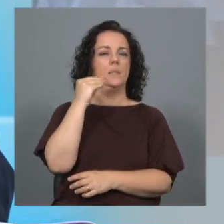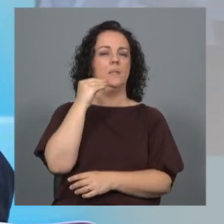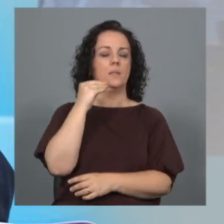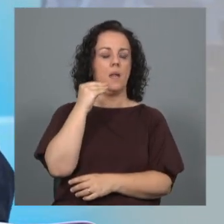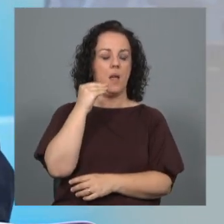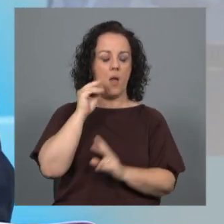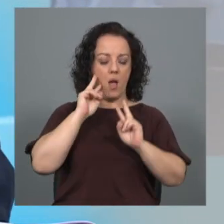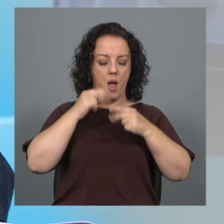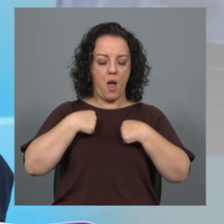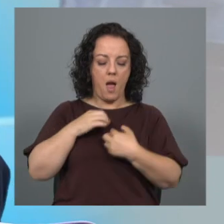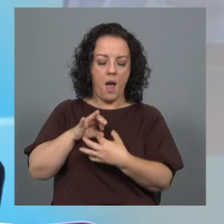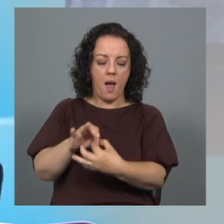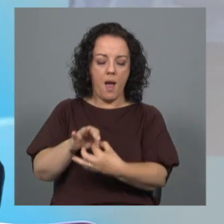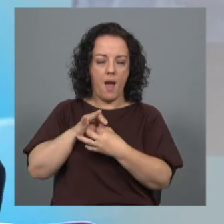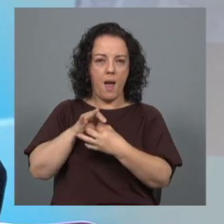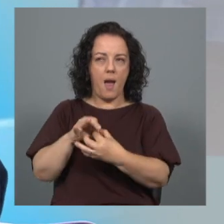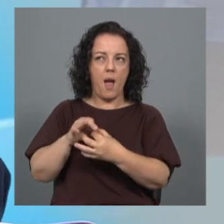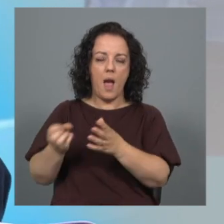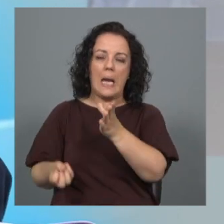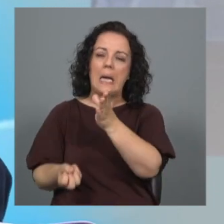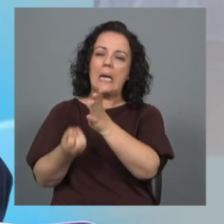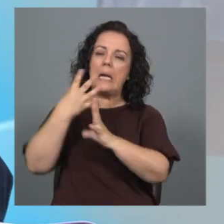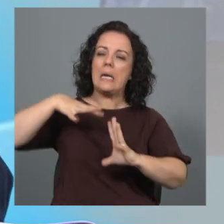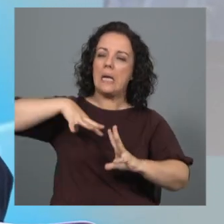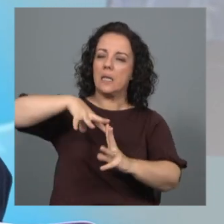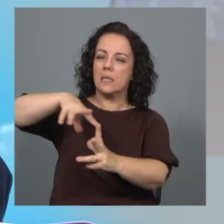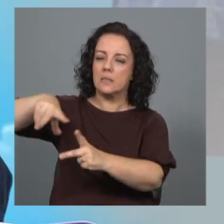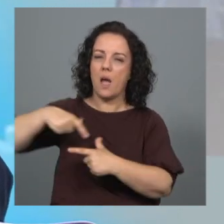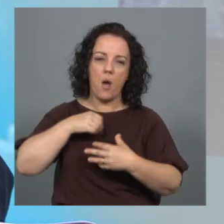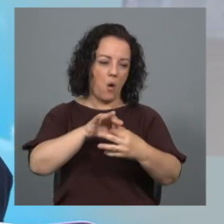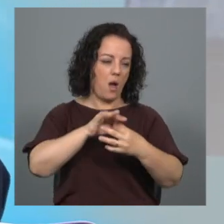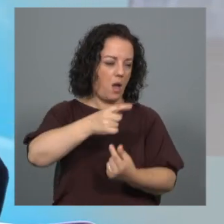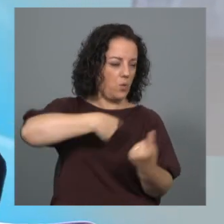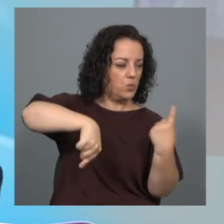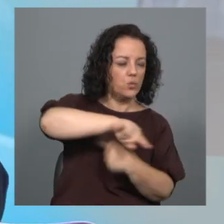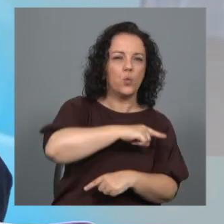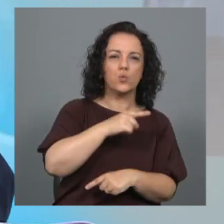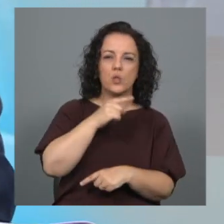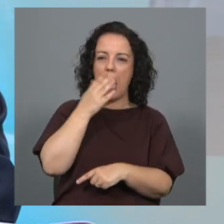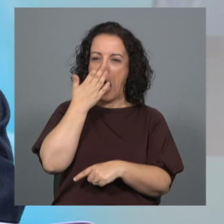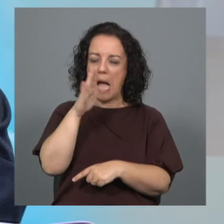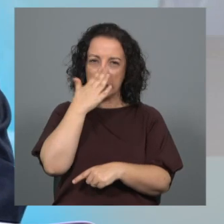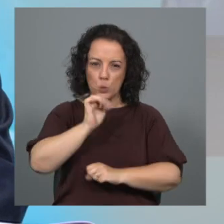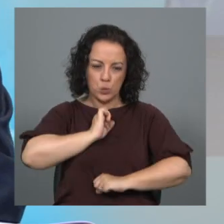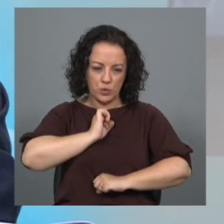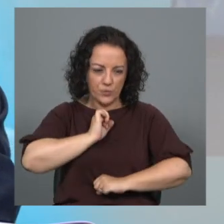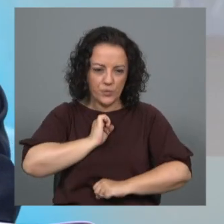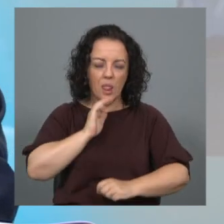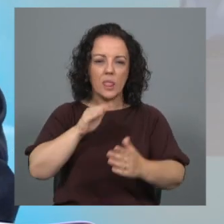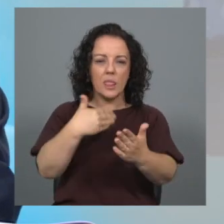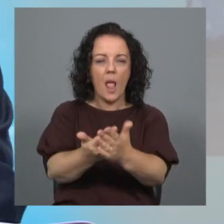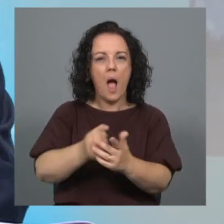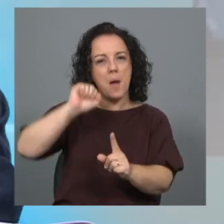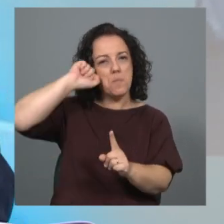com a criação e com os outros, a percepção de que as nossas atitudes, as nossas escolhas trazem consequências muito concretas aos